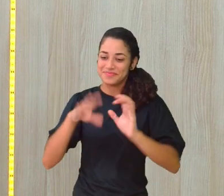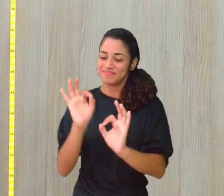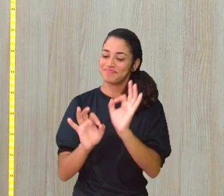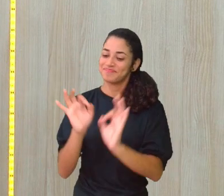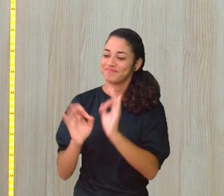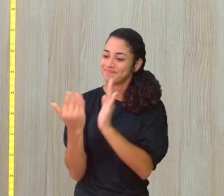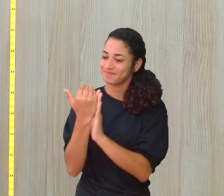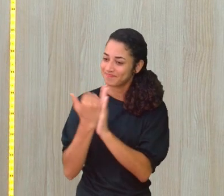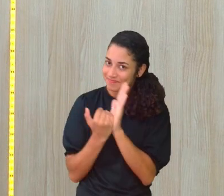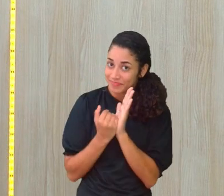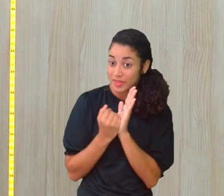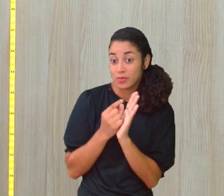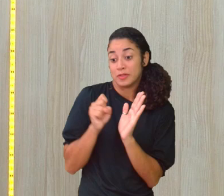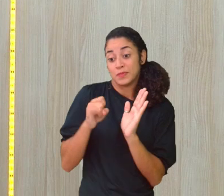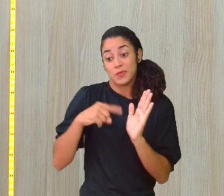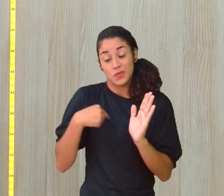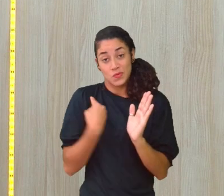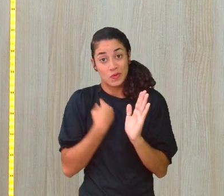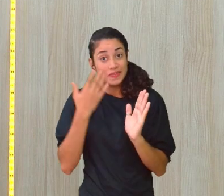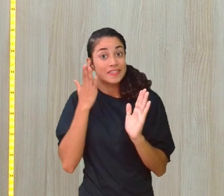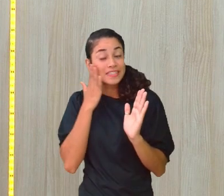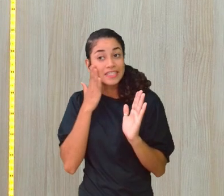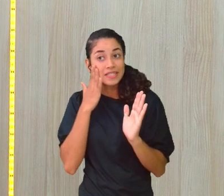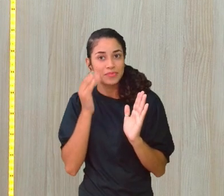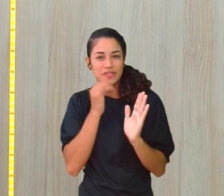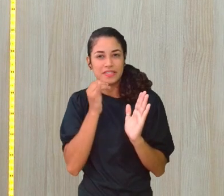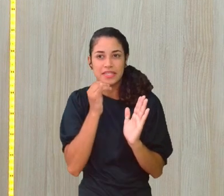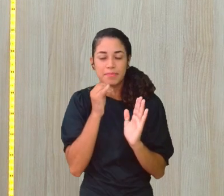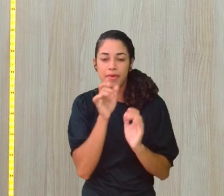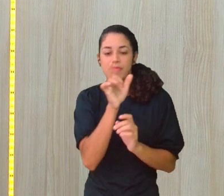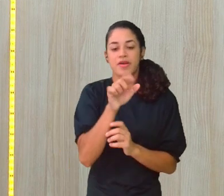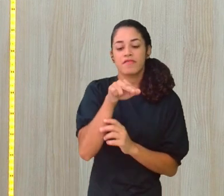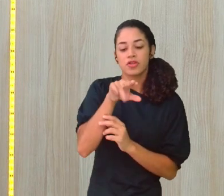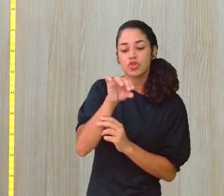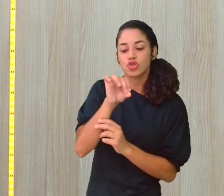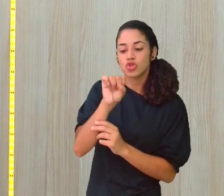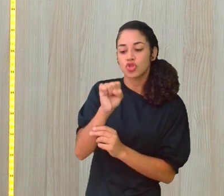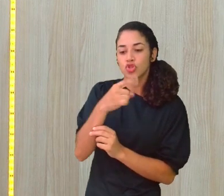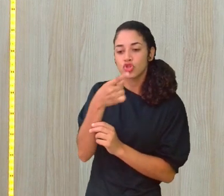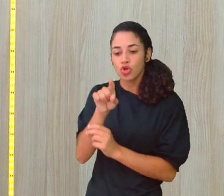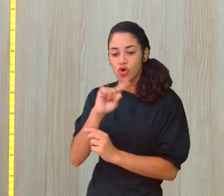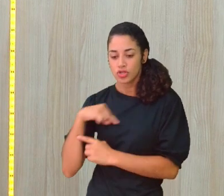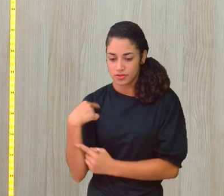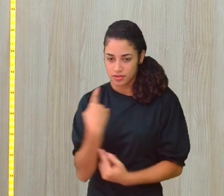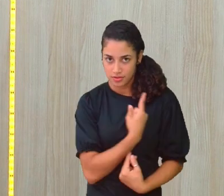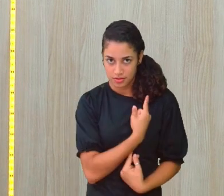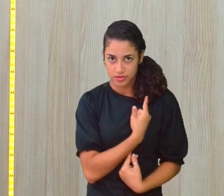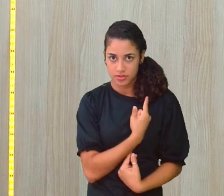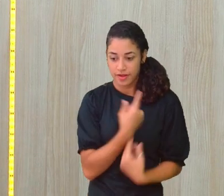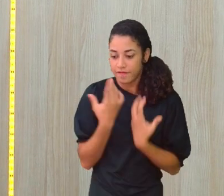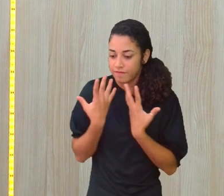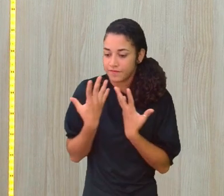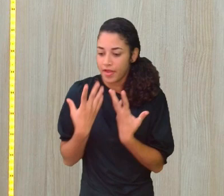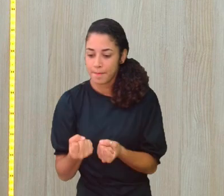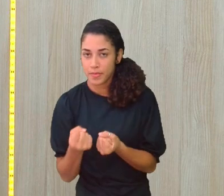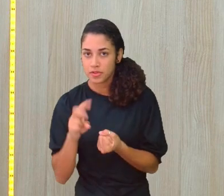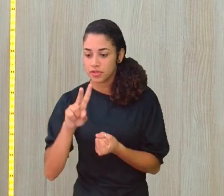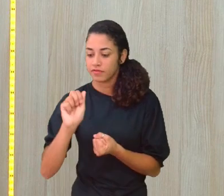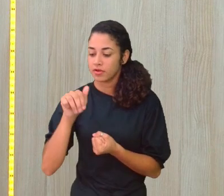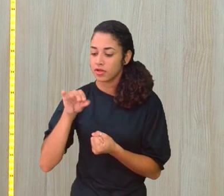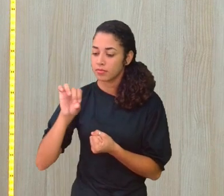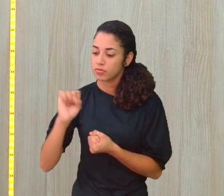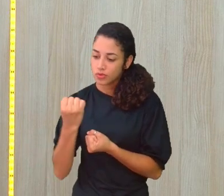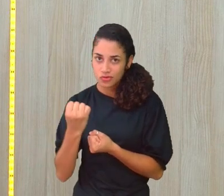sei que nós precisa concordar com nós vamos, Nós que é, vamos. que é a primeira pessoa do plural, então eu tenho uma estrutura que